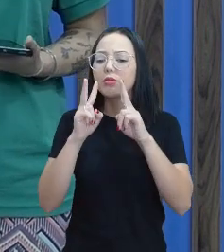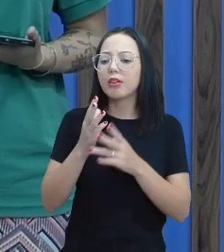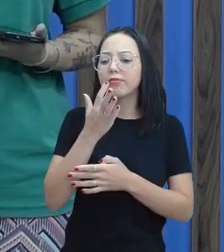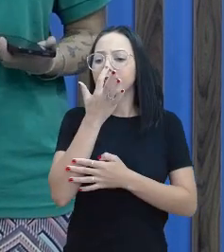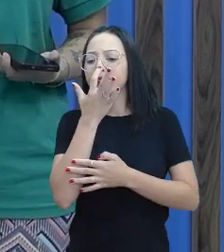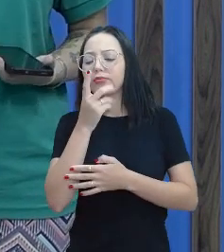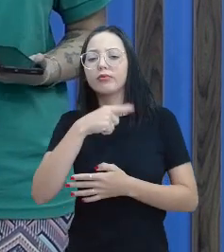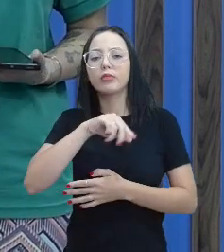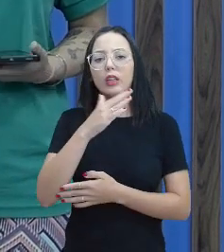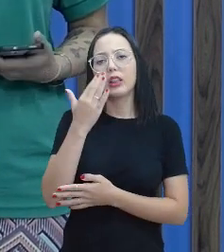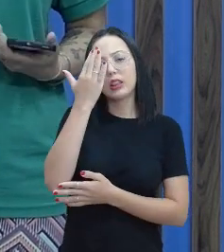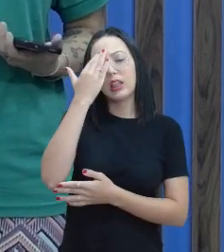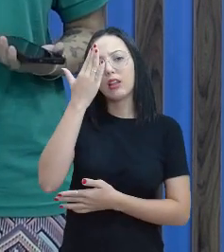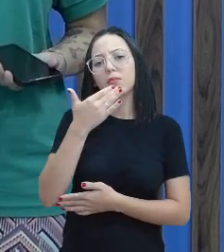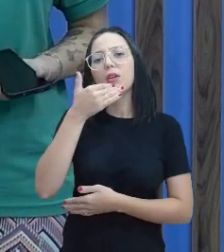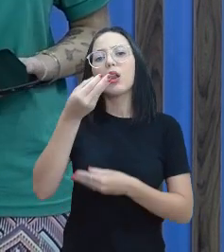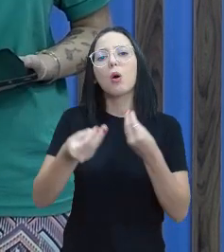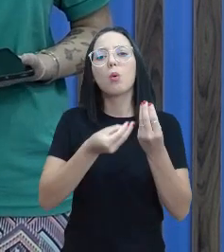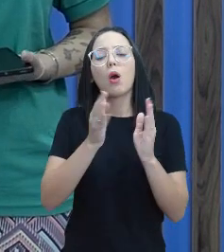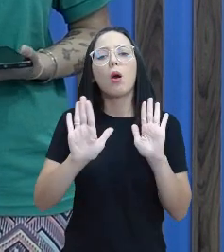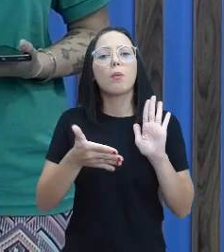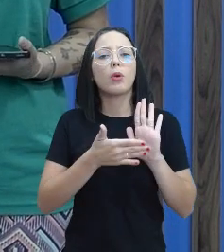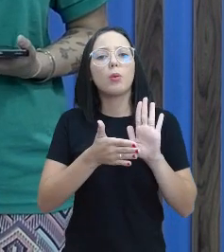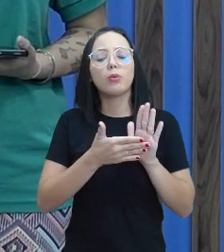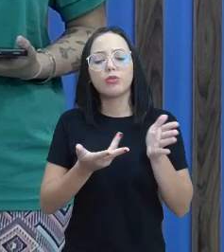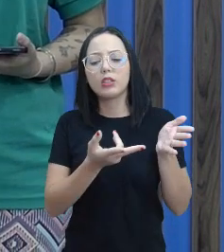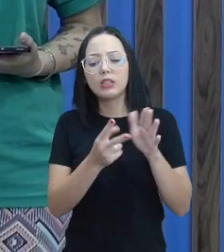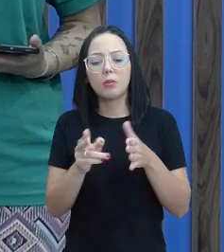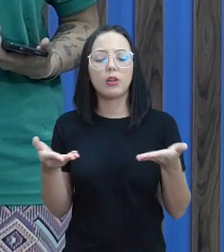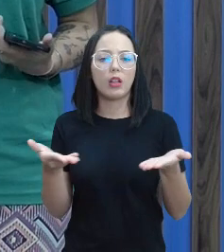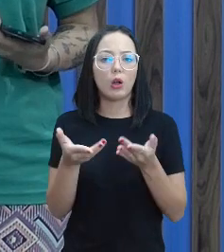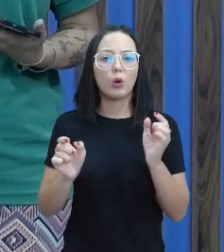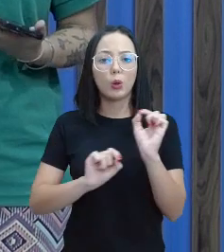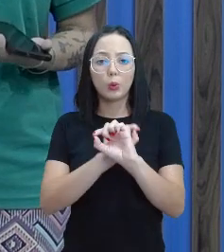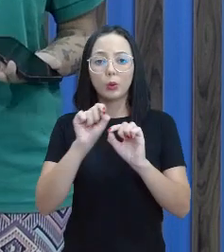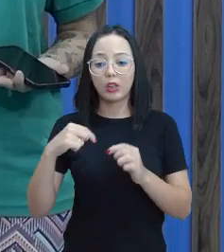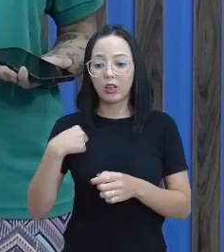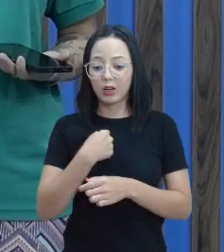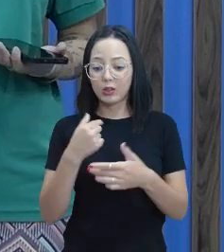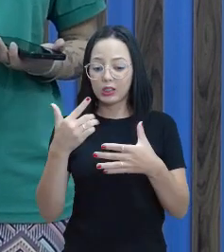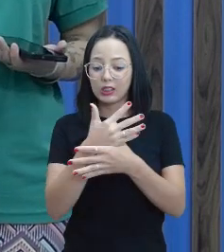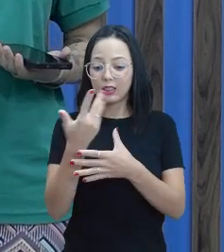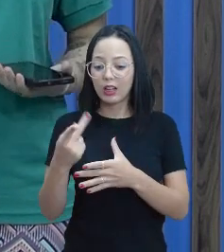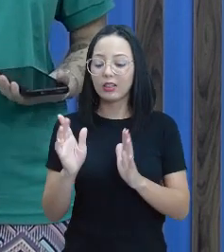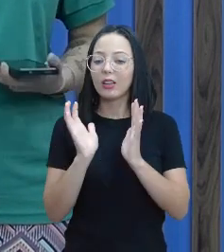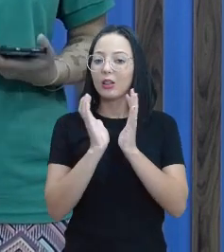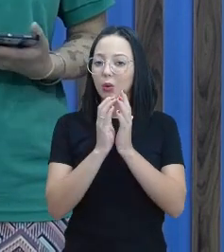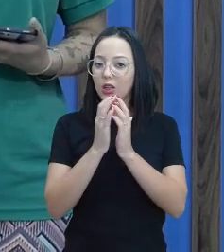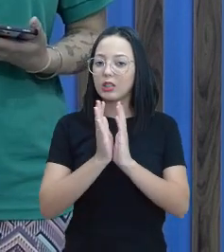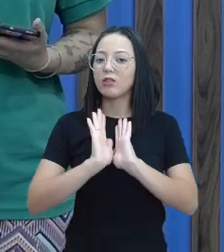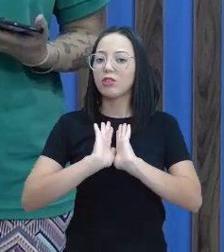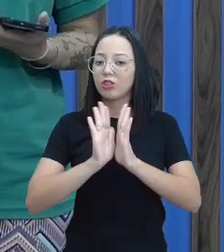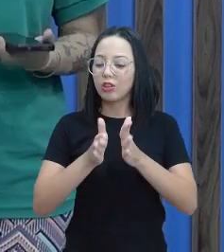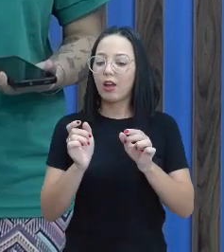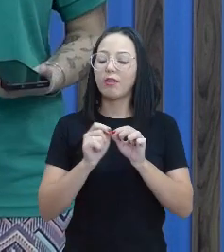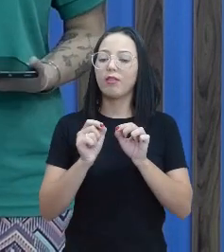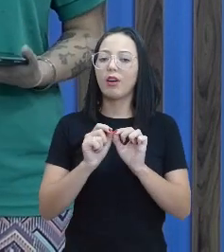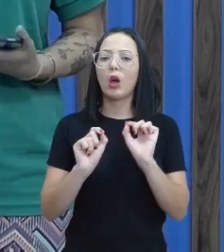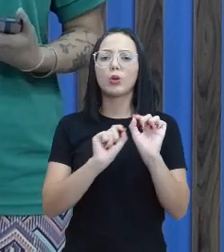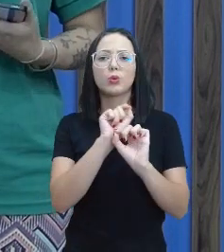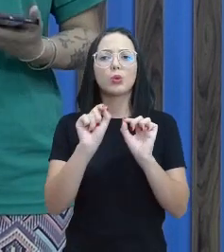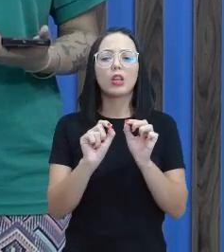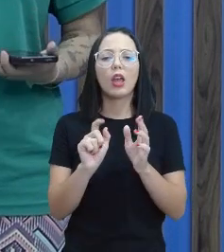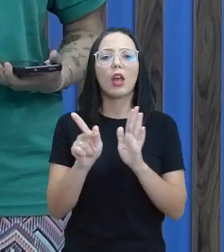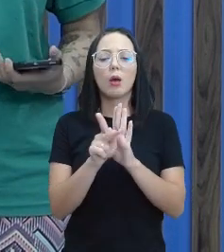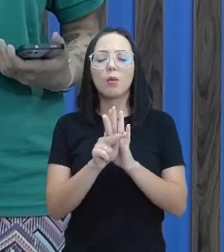e entender melhor qual é a proposta dessa semana, o que é que a nossa cidade do Recife, né, já faz